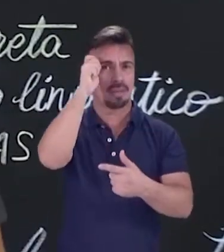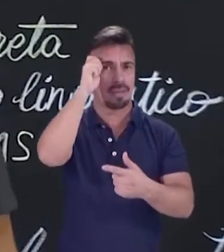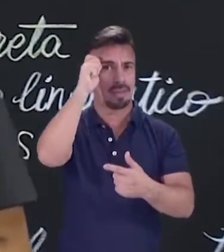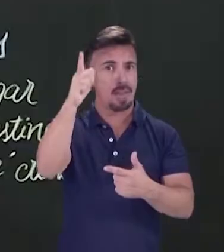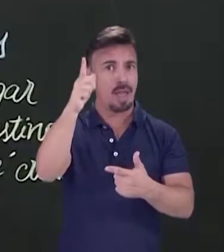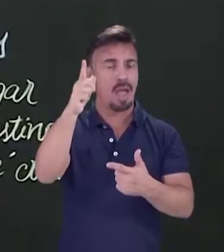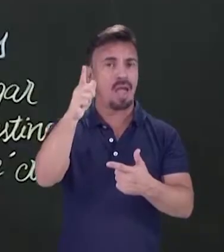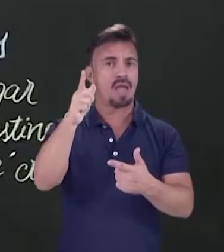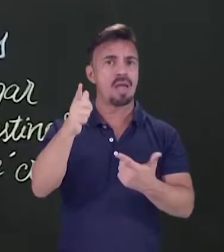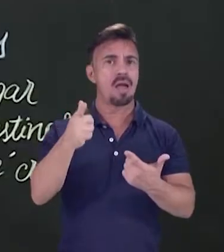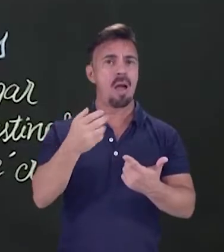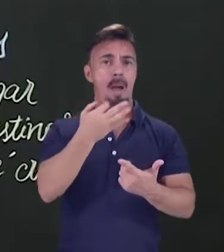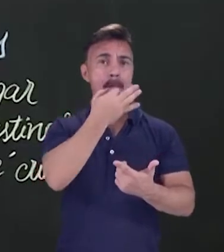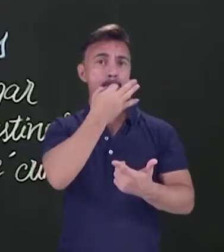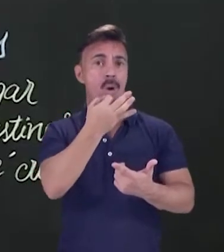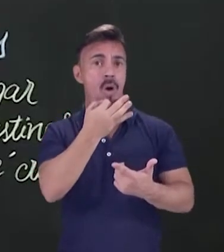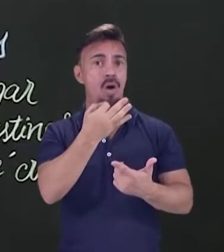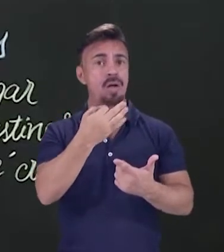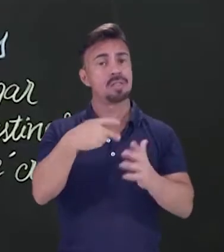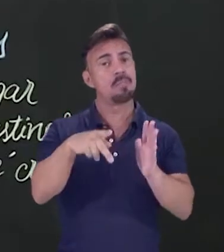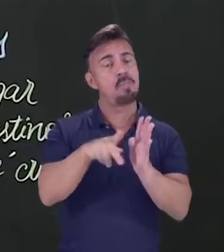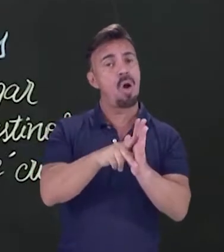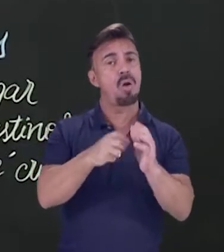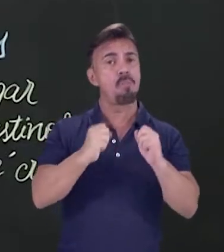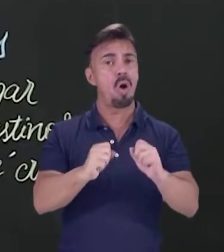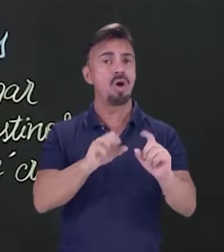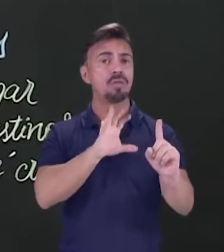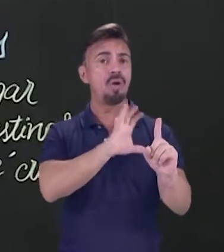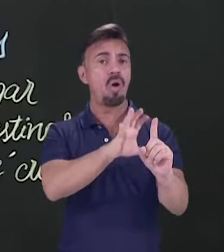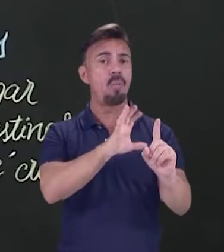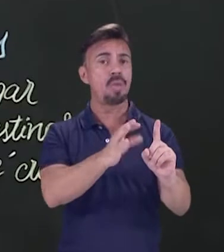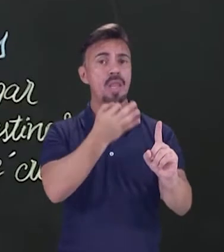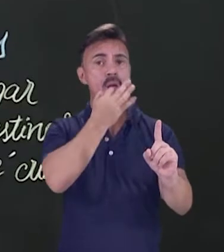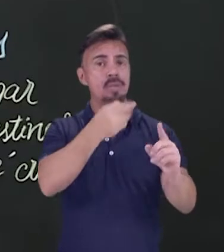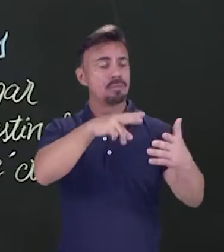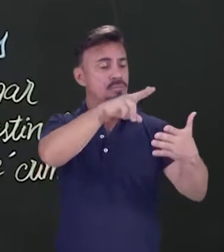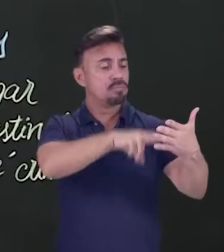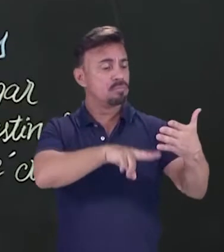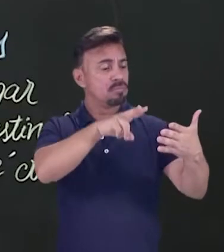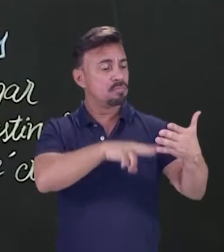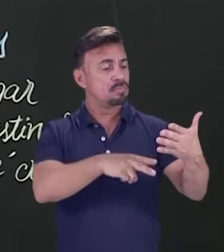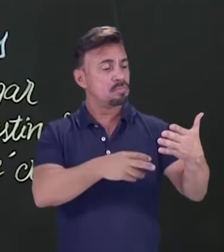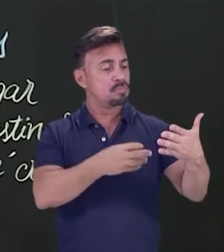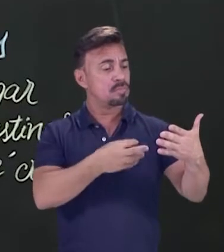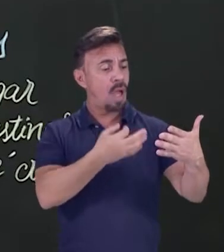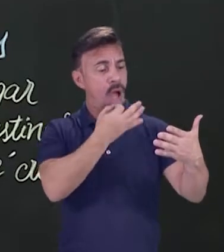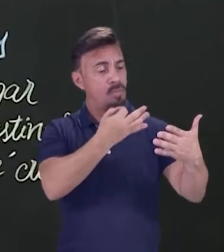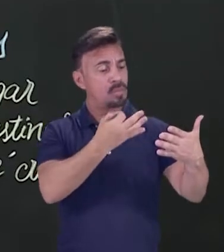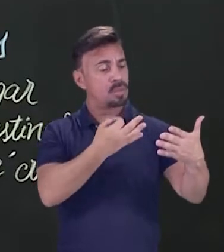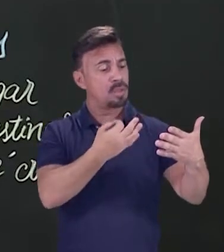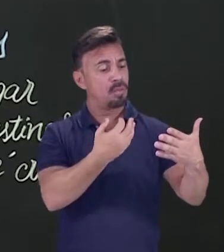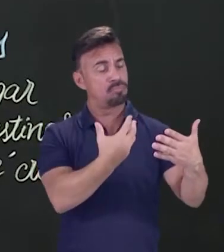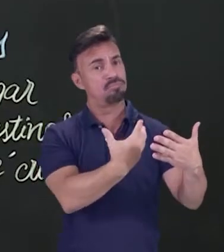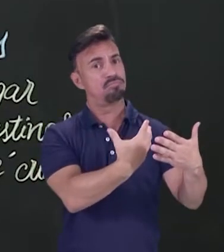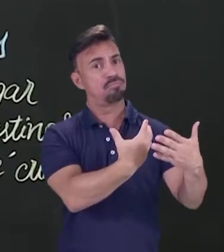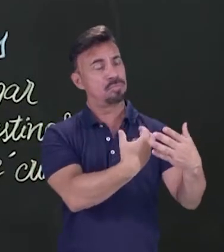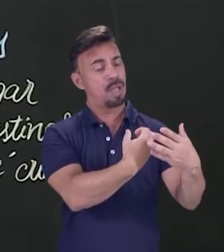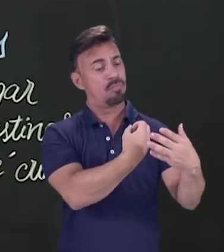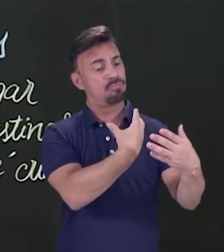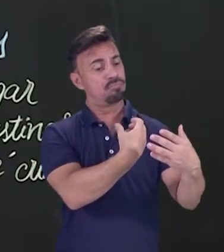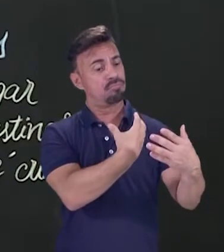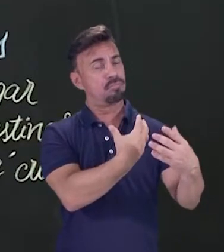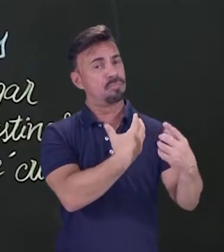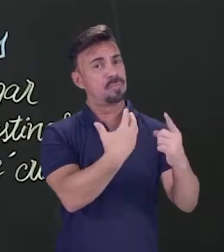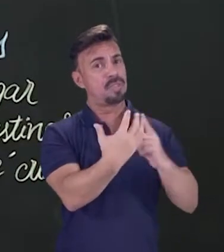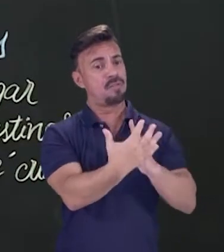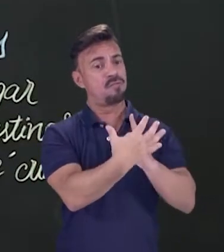apresenta pontos de vista que podem influenciar a opinião do leitor. Nesse caso, é importante você saber selecionar muito bem